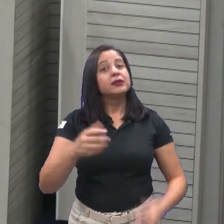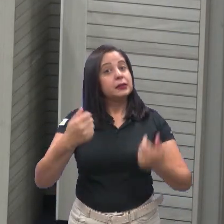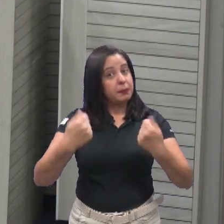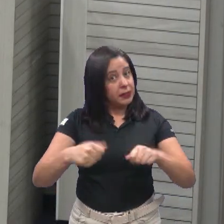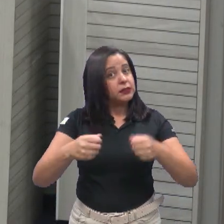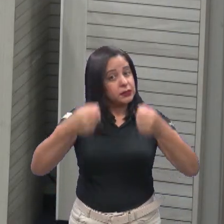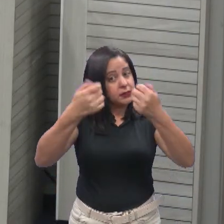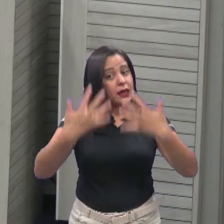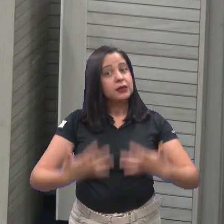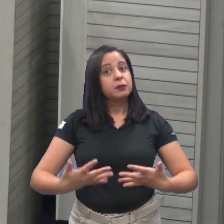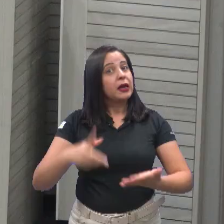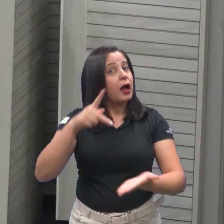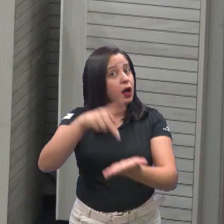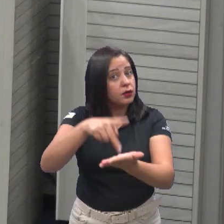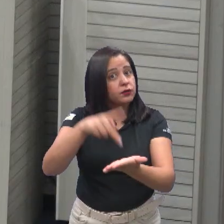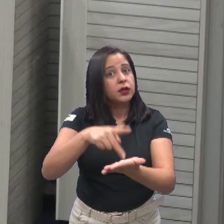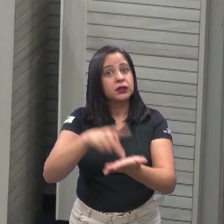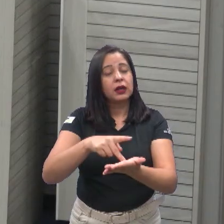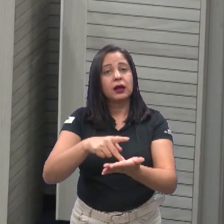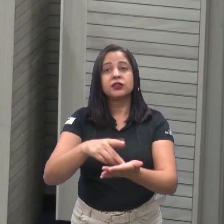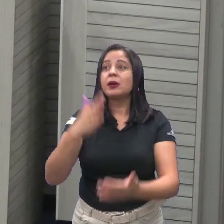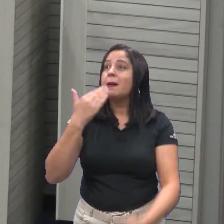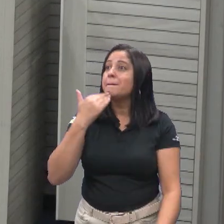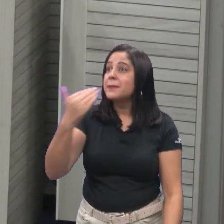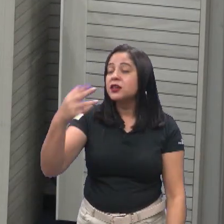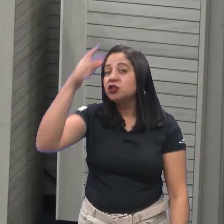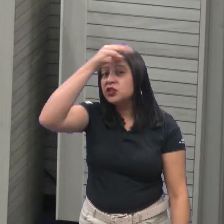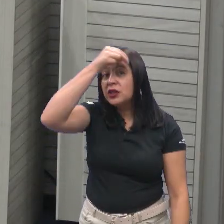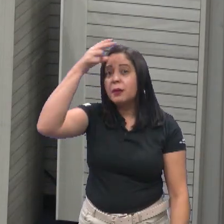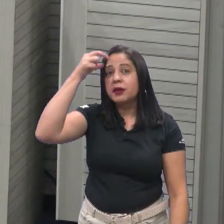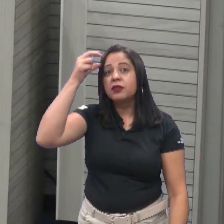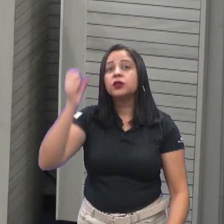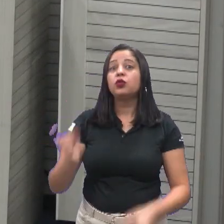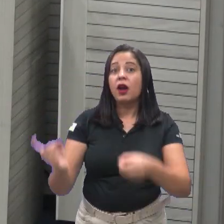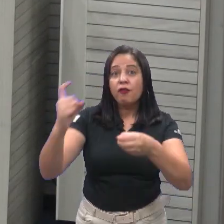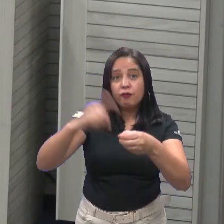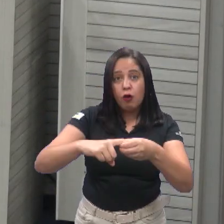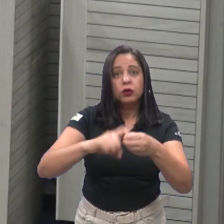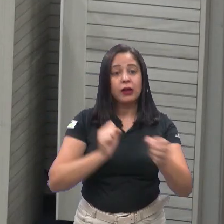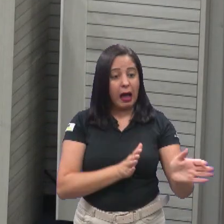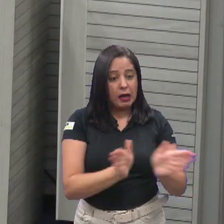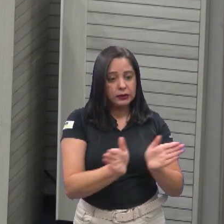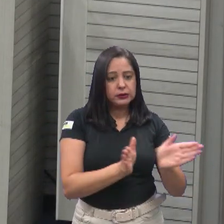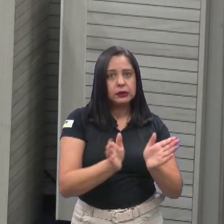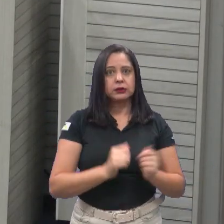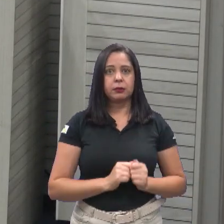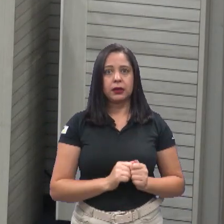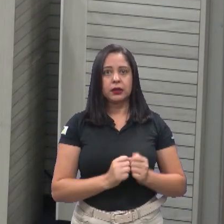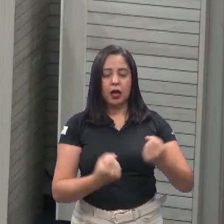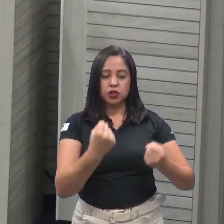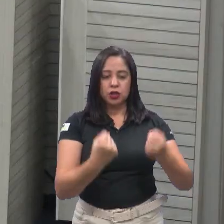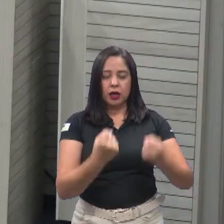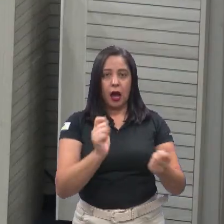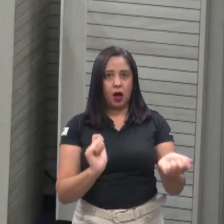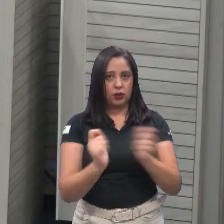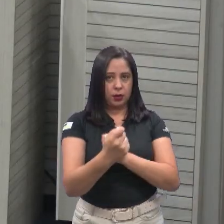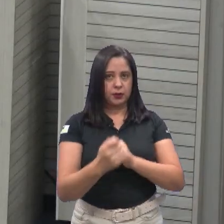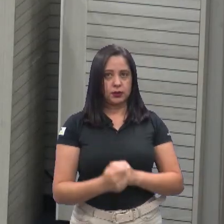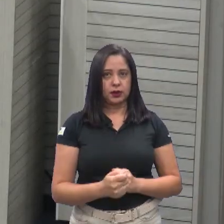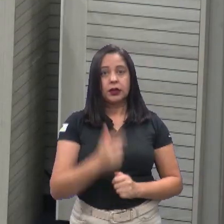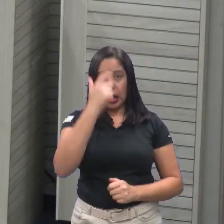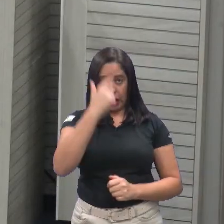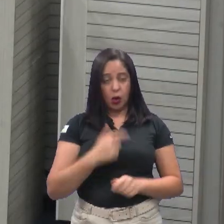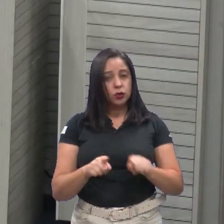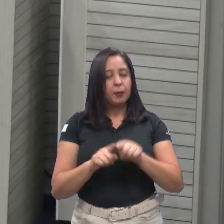e pedir que a prefeitura retome imediatamente o acesso ao transporte para vocês, tá? Então, mais um vereador aqui à disposição